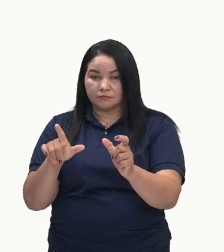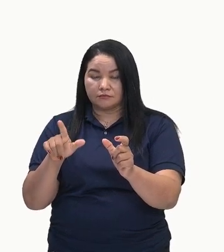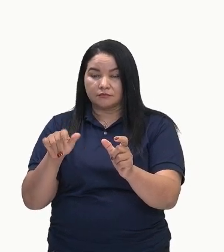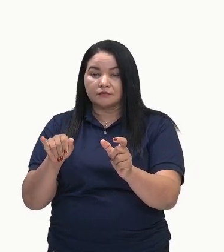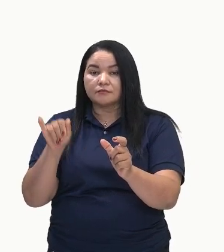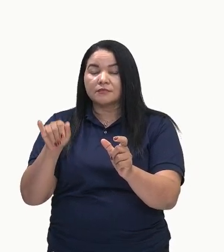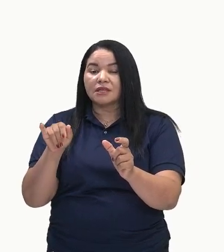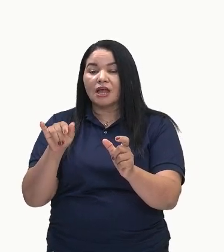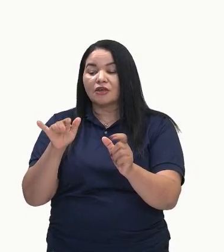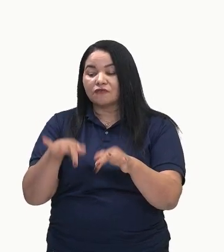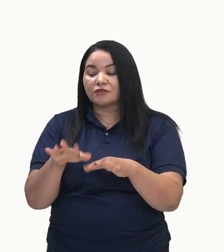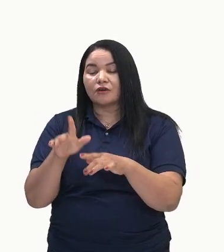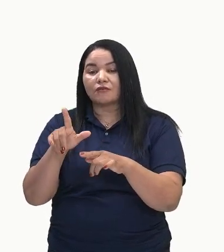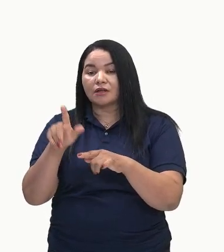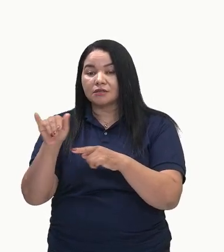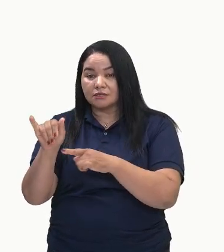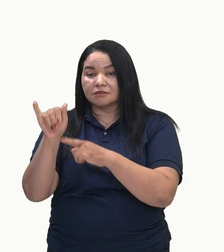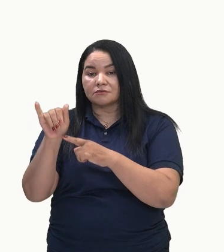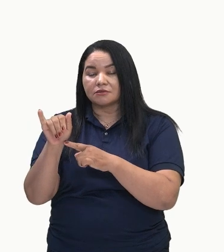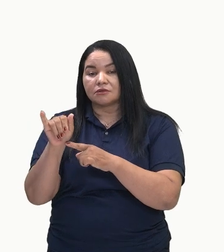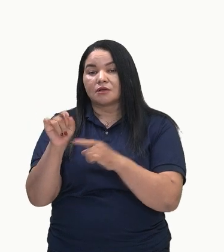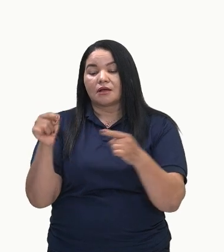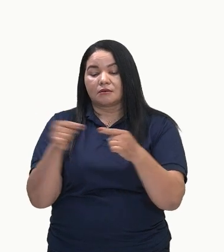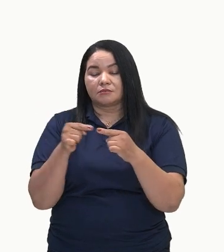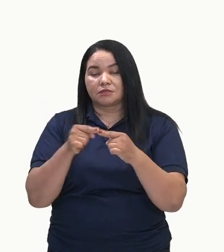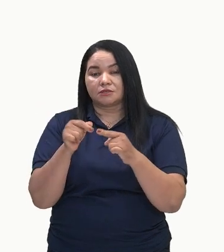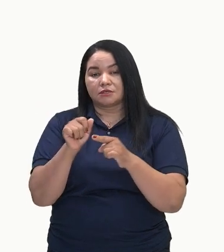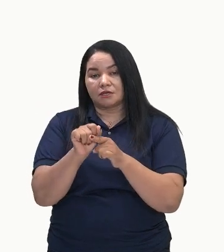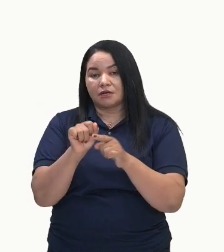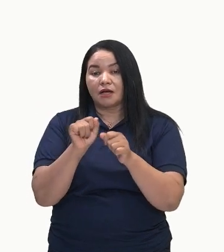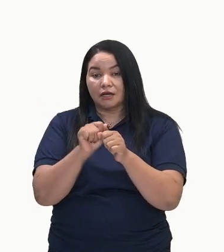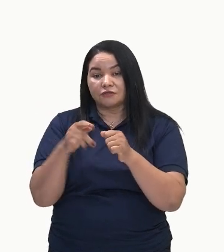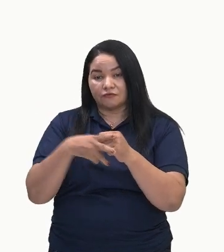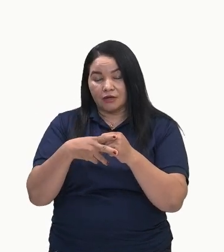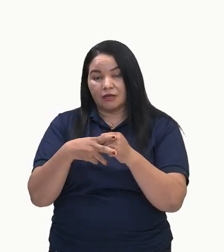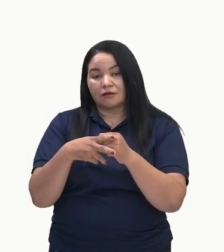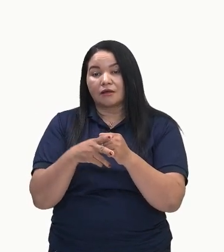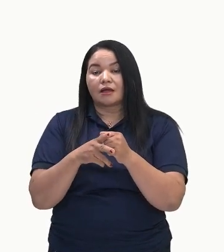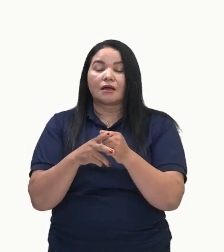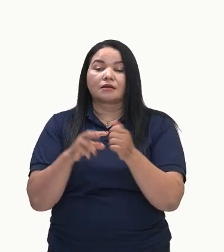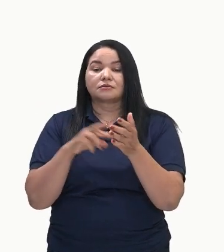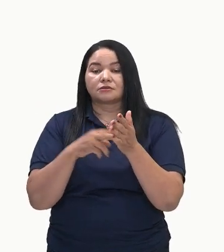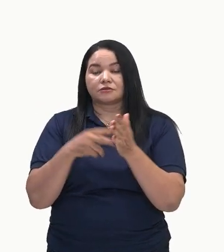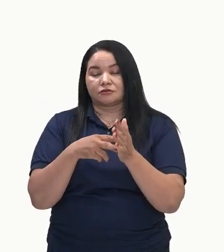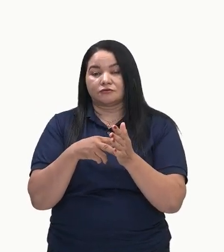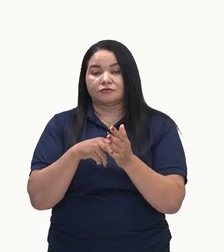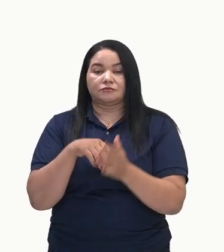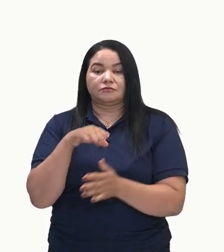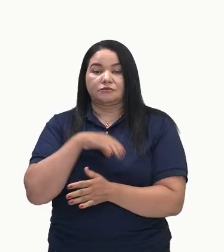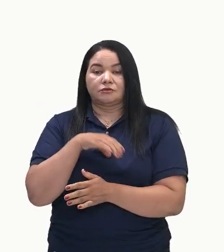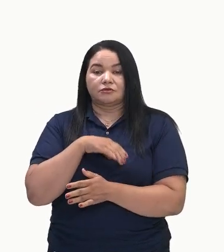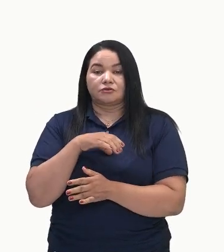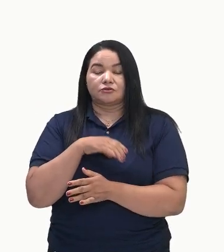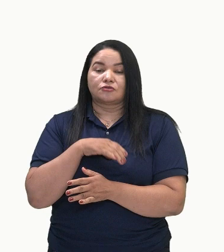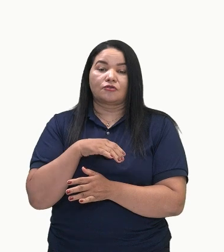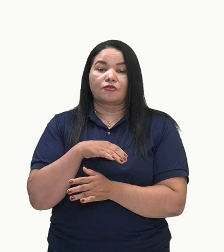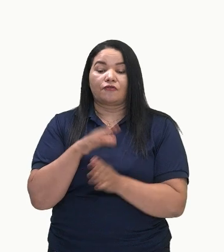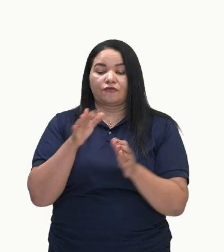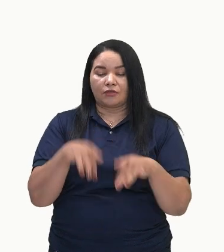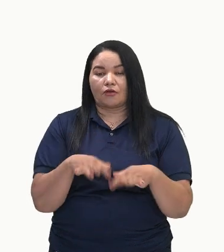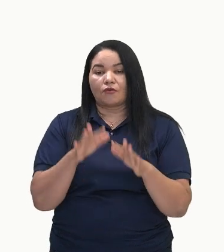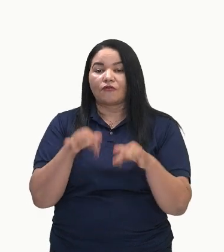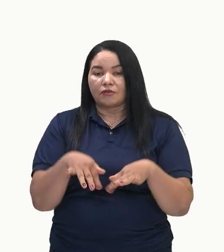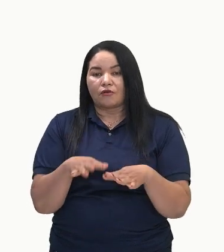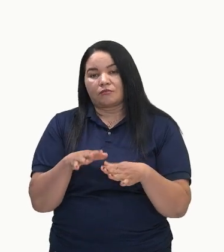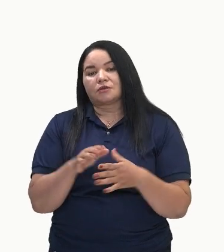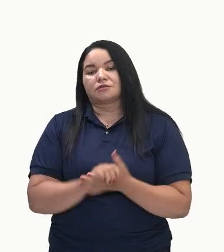ly, o que o torna um advérbio cuja tradução na língua portuguesa tem o finalmente, consequentemente. É uma